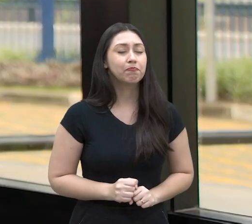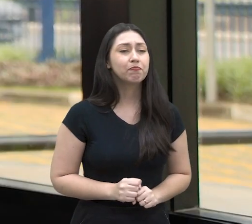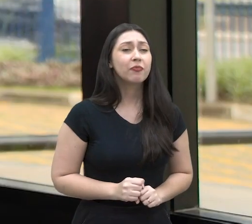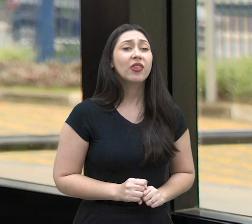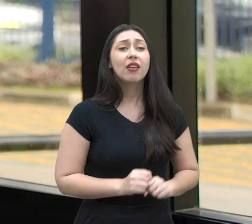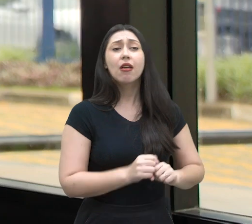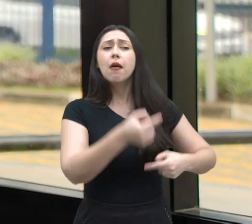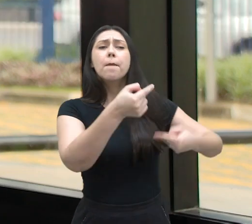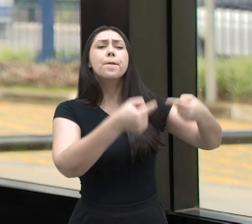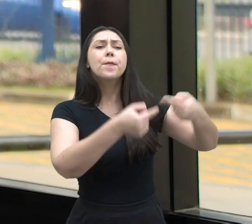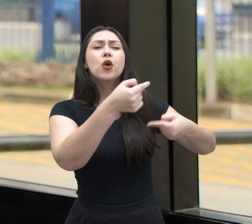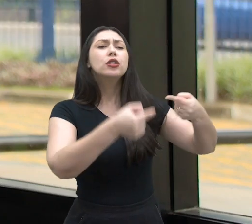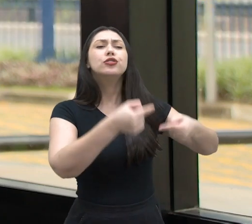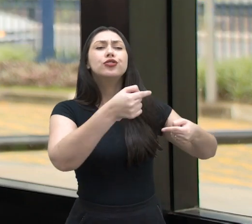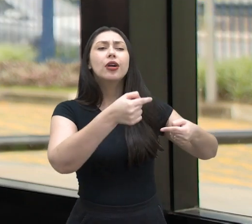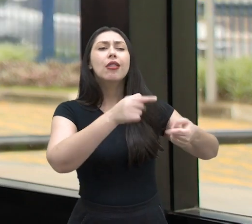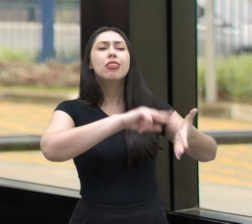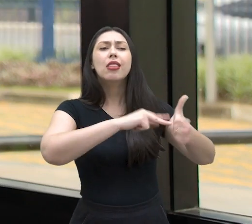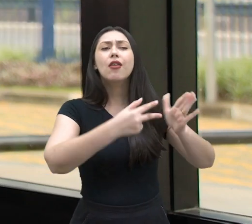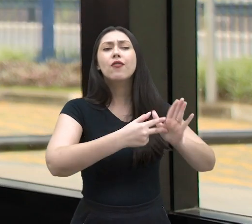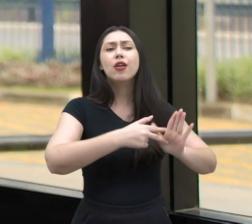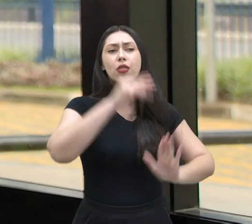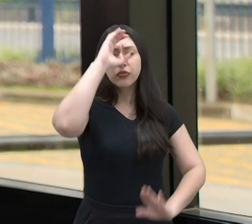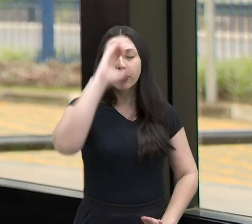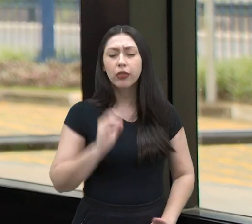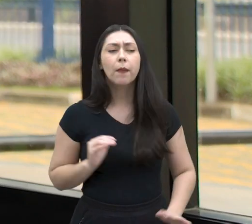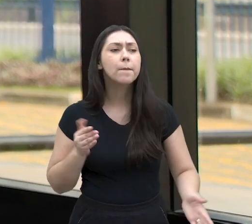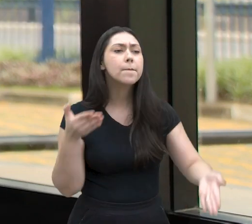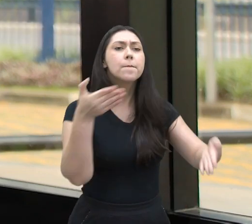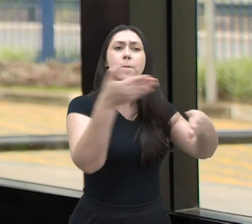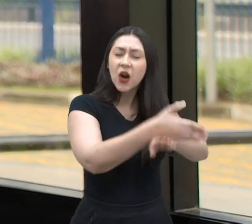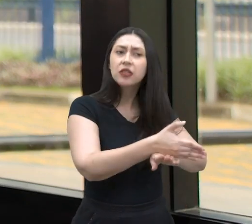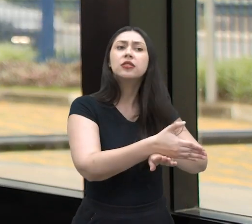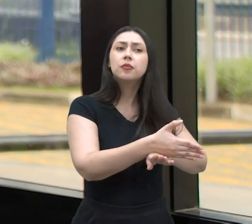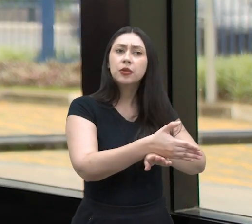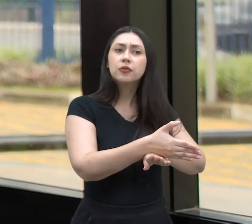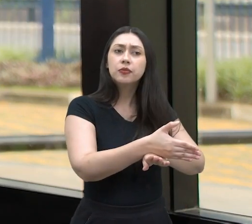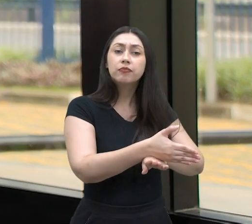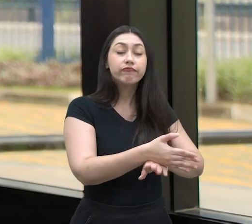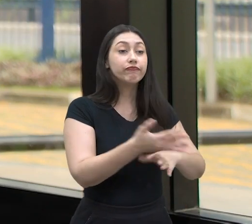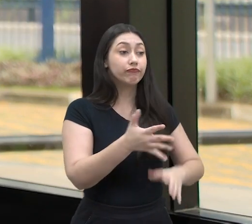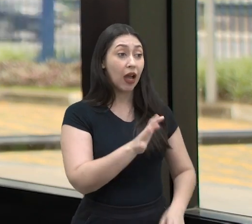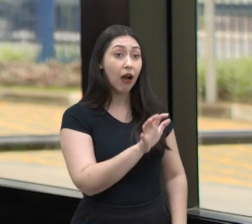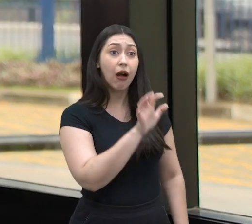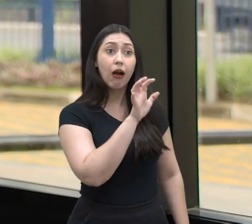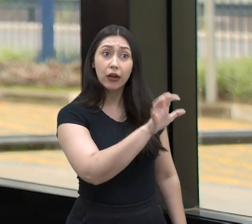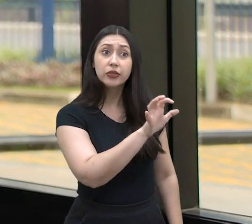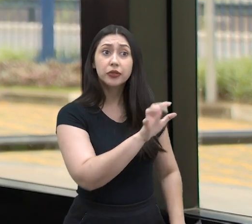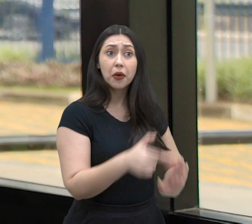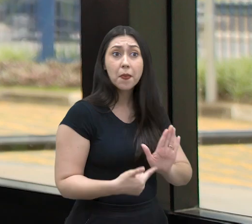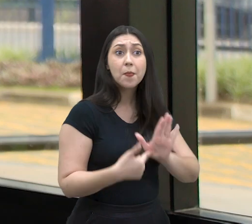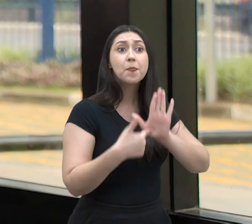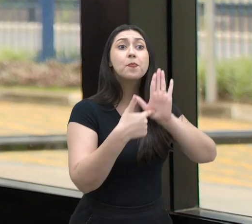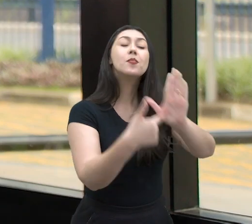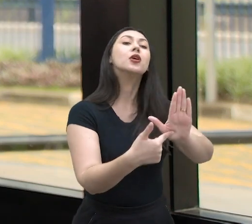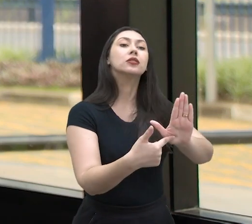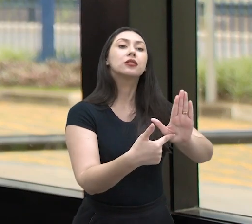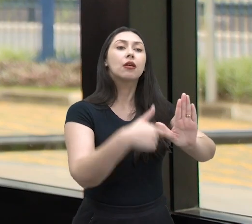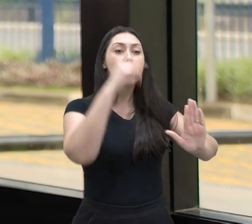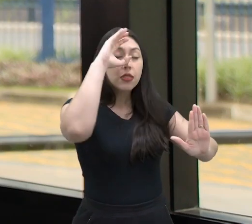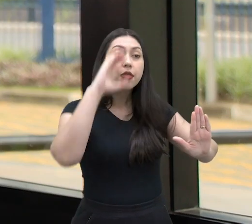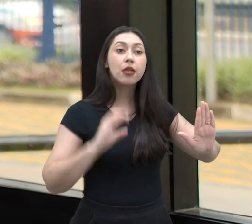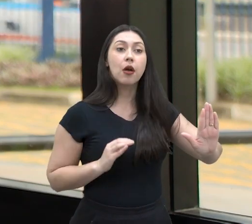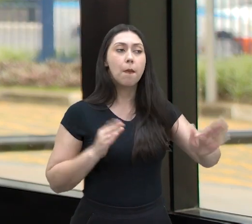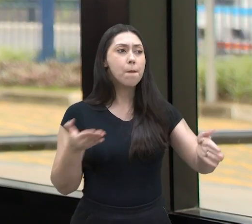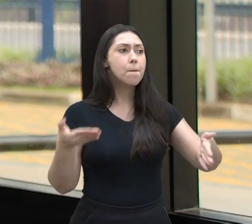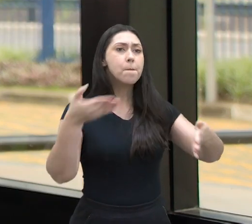ideia, de política é que a gente vai estar sempre envolvendo os cidadãos. E os cidadãos, eles são aqueles que participam da comunidade. É isso que vai definir, de uma forma bem geral,